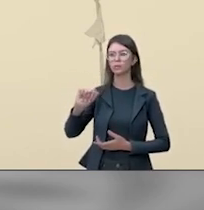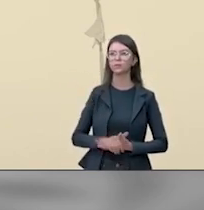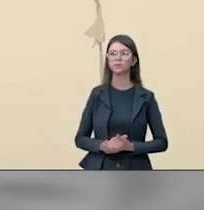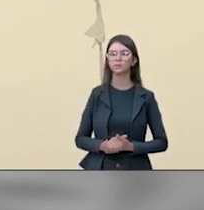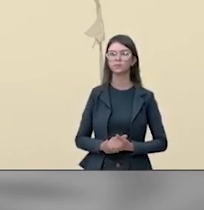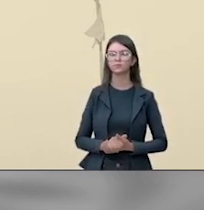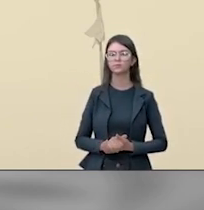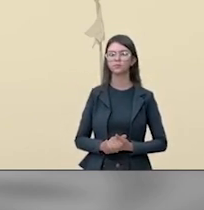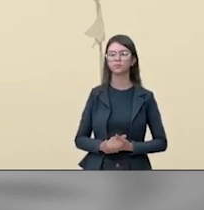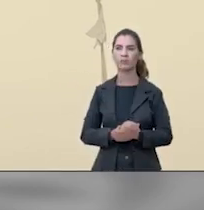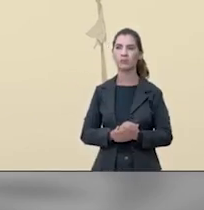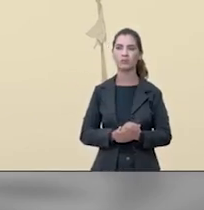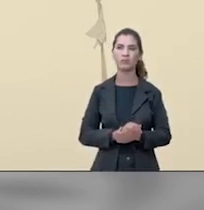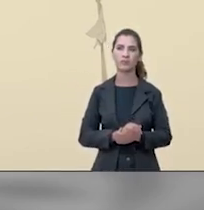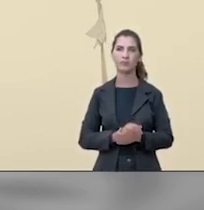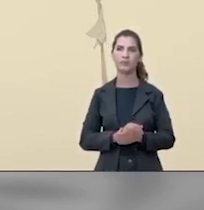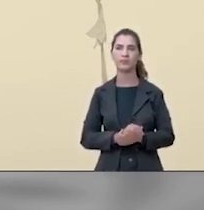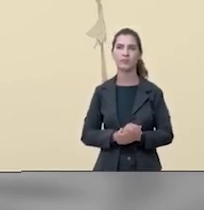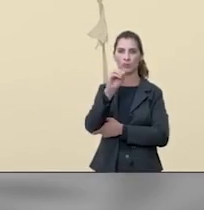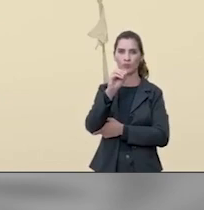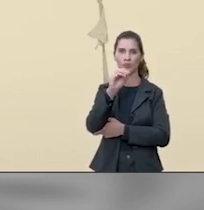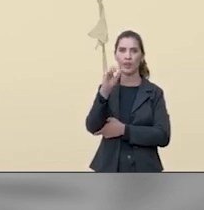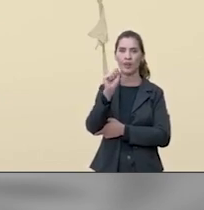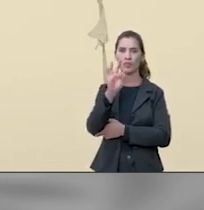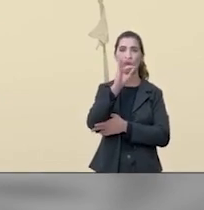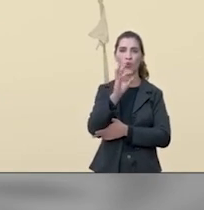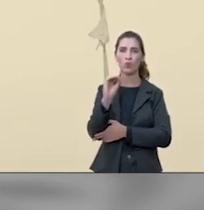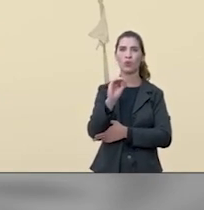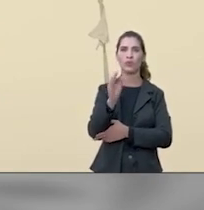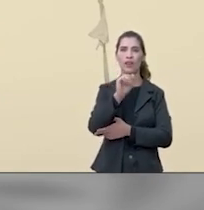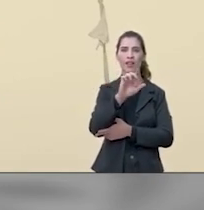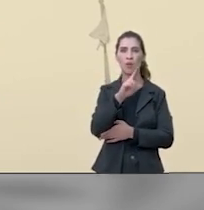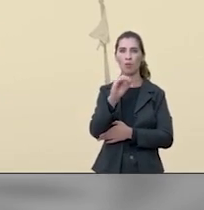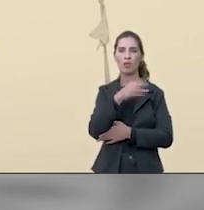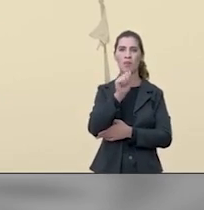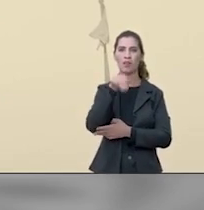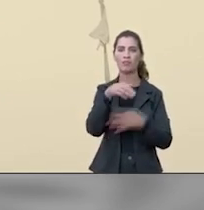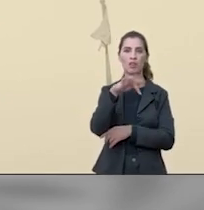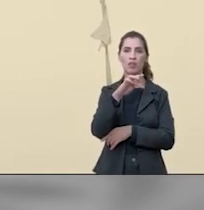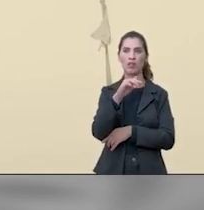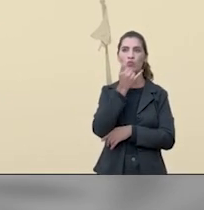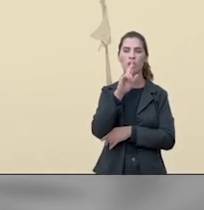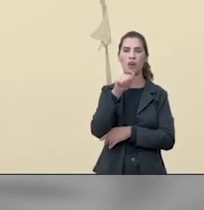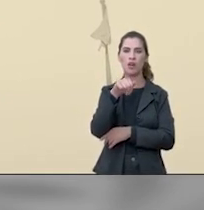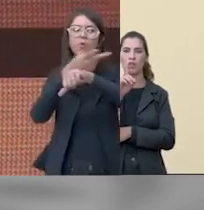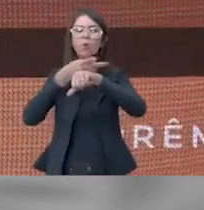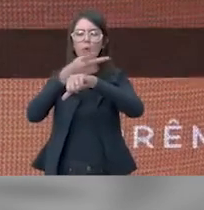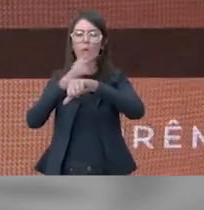premiados 39 deputados e 20 senadores de 21 unidades da federação.